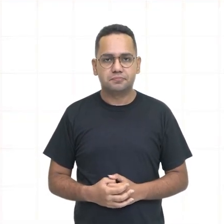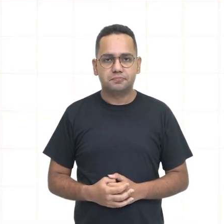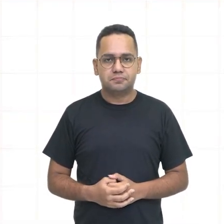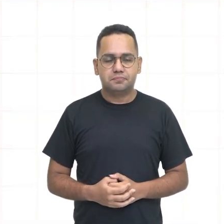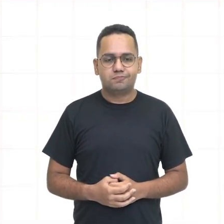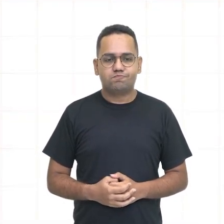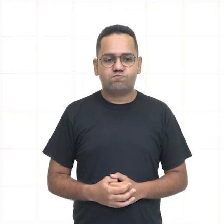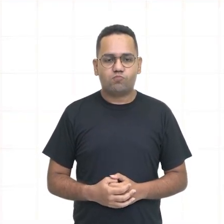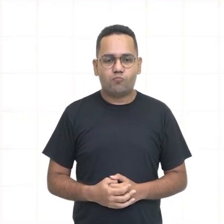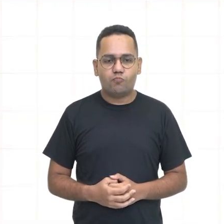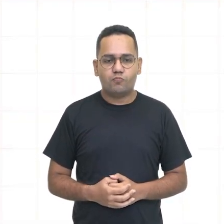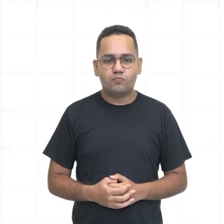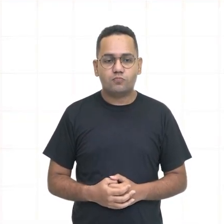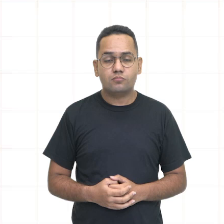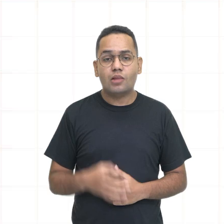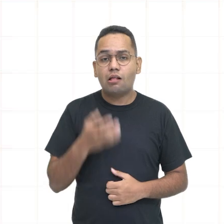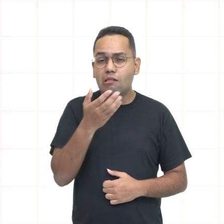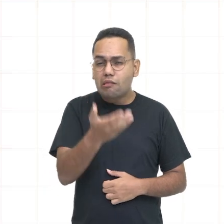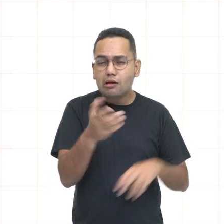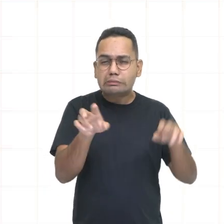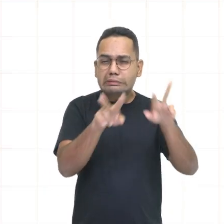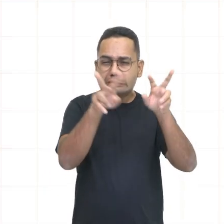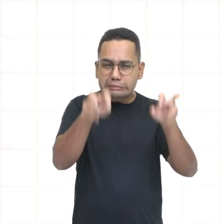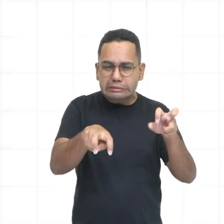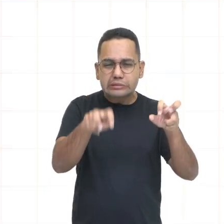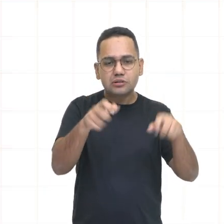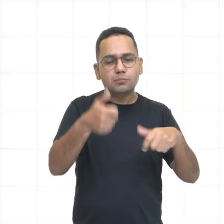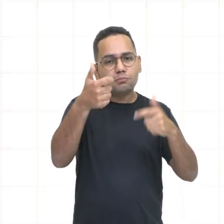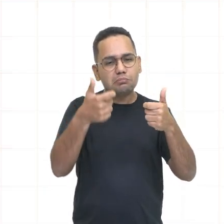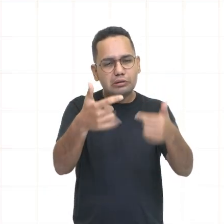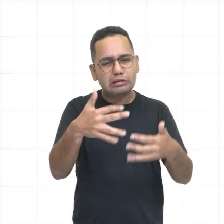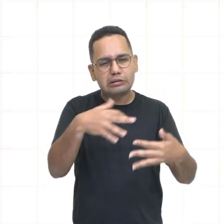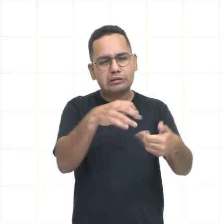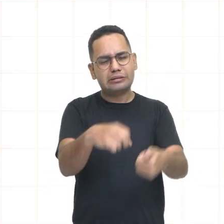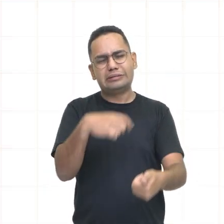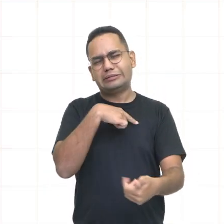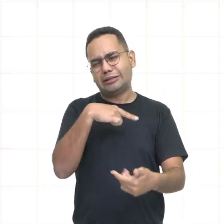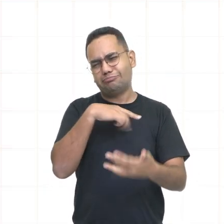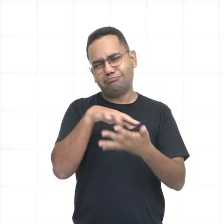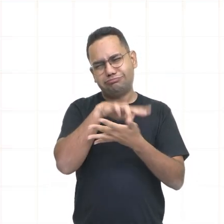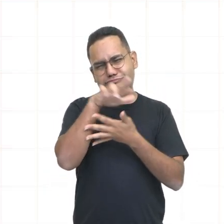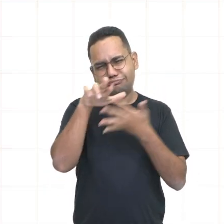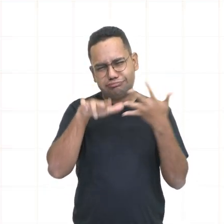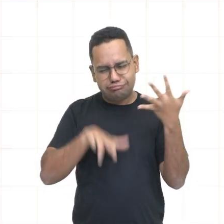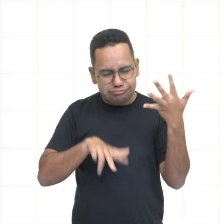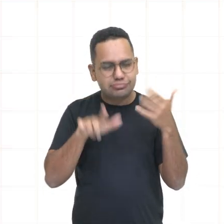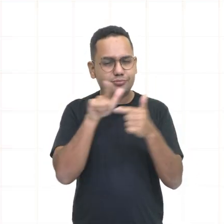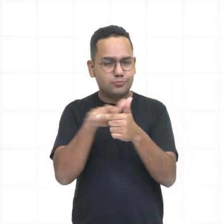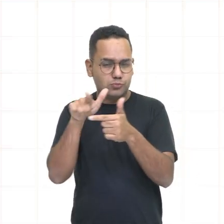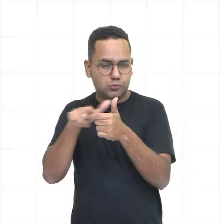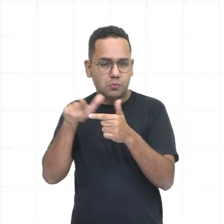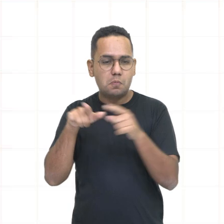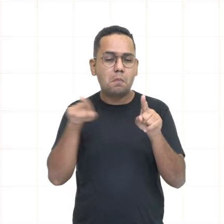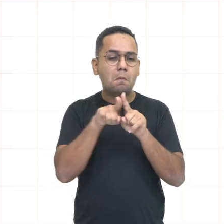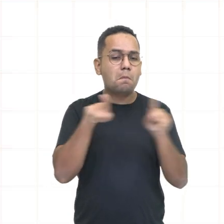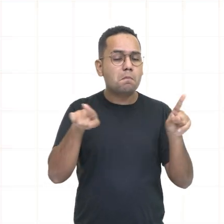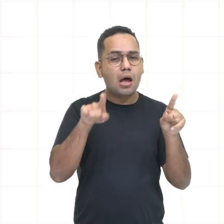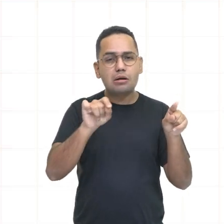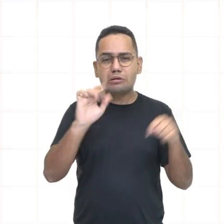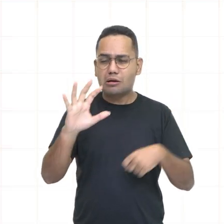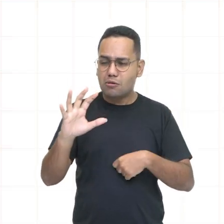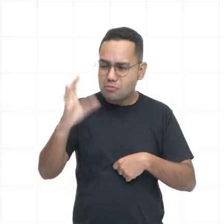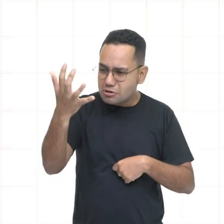As causas da Primeira Guerra Mundial são extremamente complexas e envolvem uma série de acontecimentos